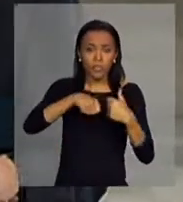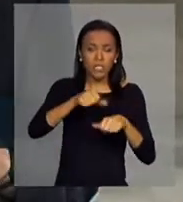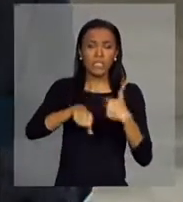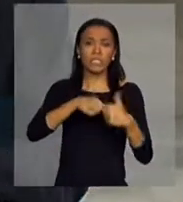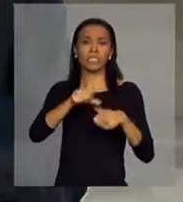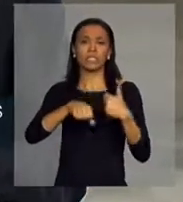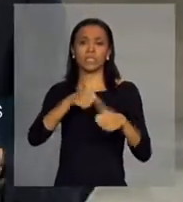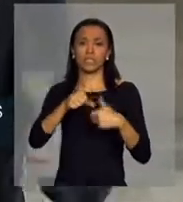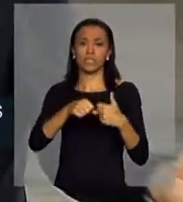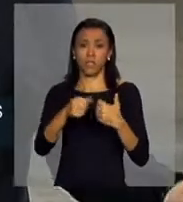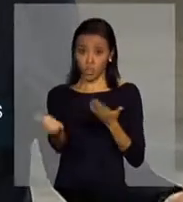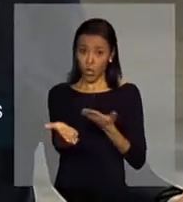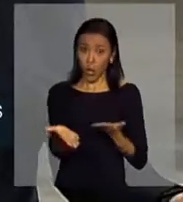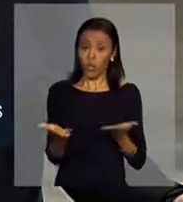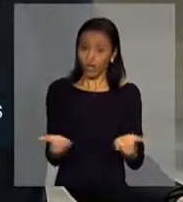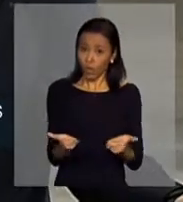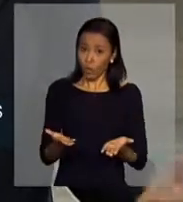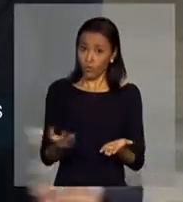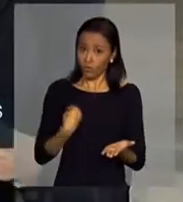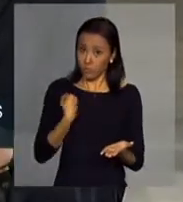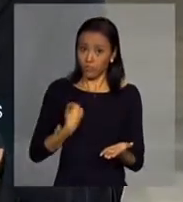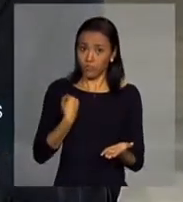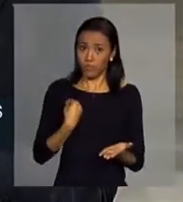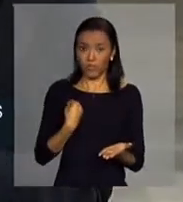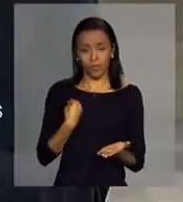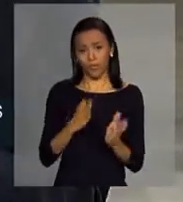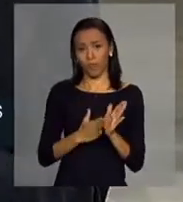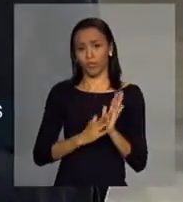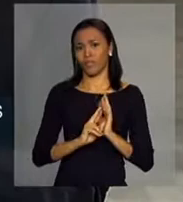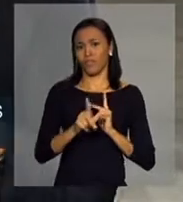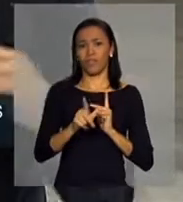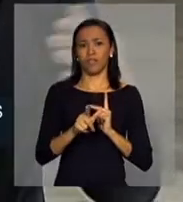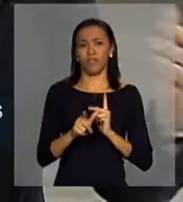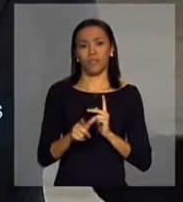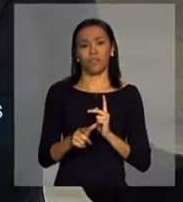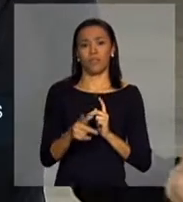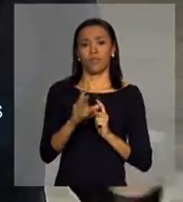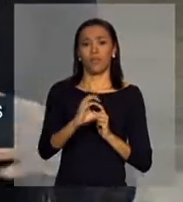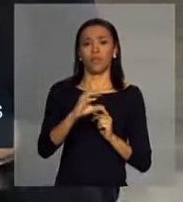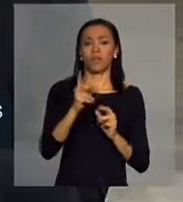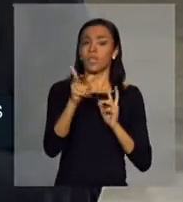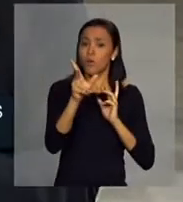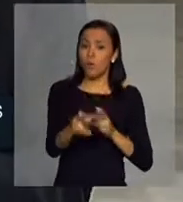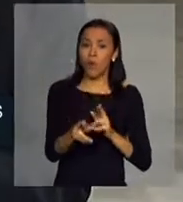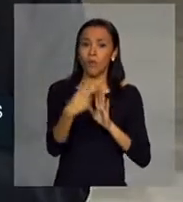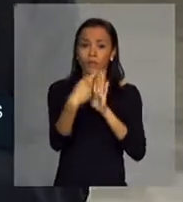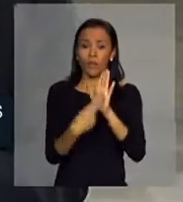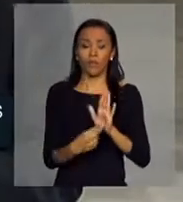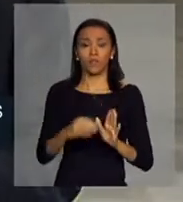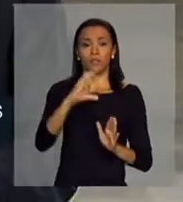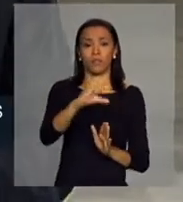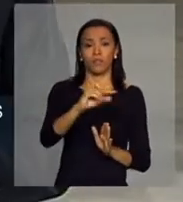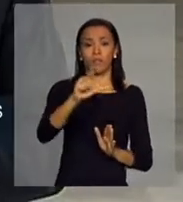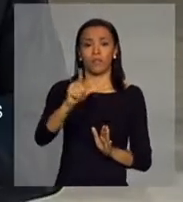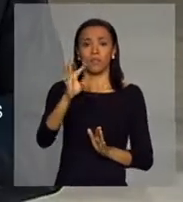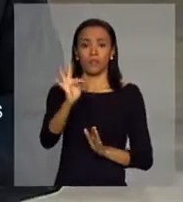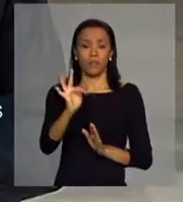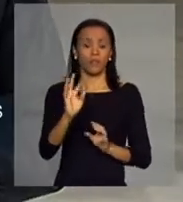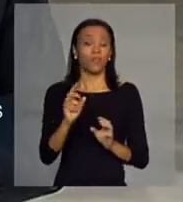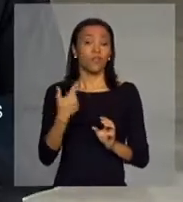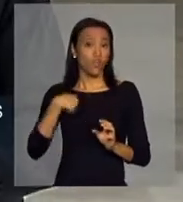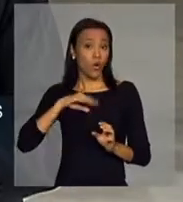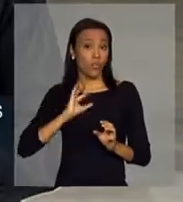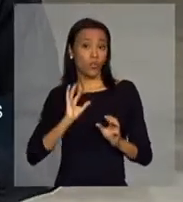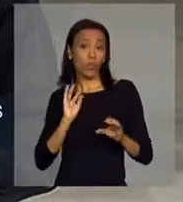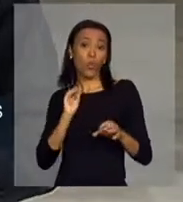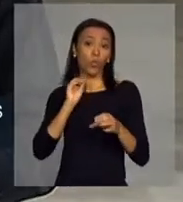atuais trabalhadores, até porque não podia ser proposta diferente, né? Uma vez que nós estamos incluindo mais uma categoria